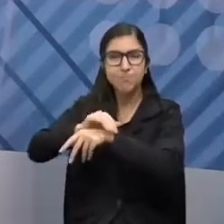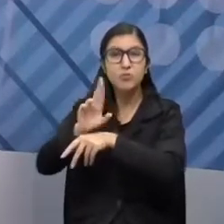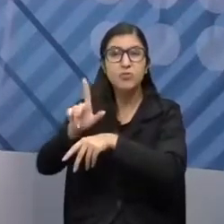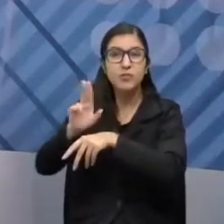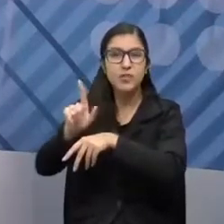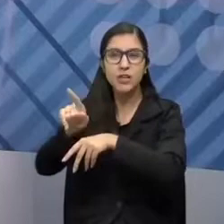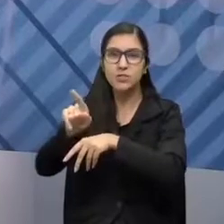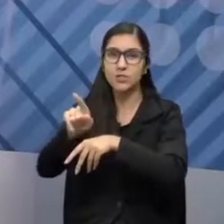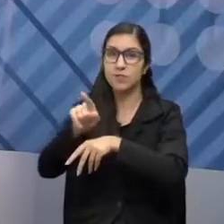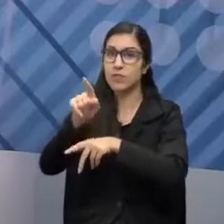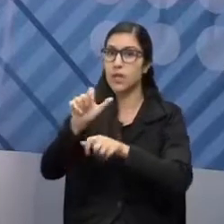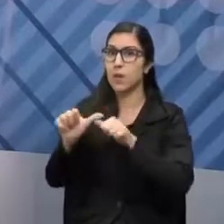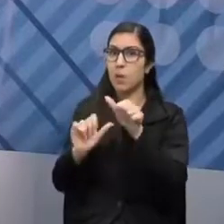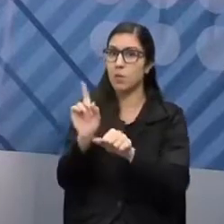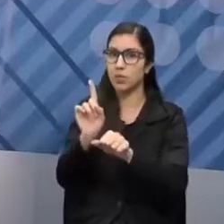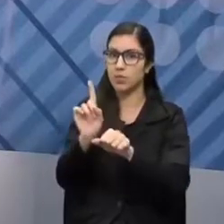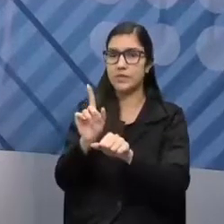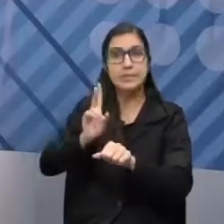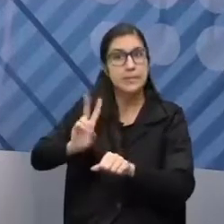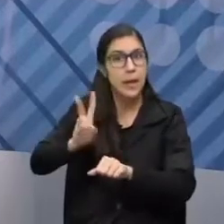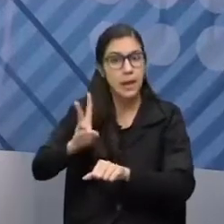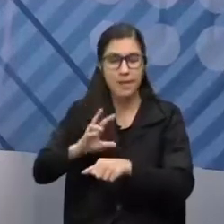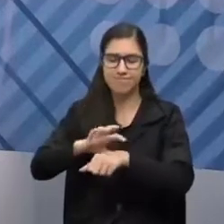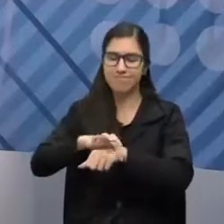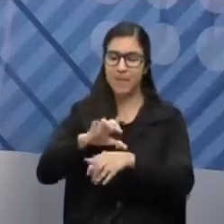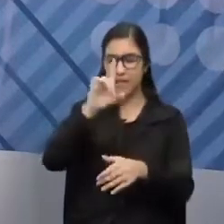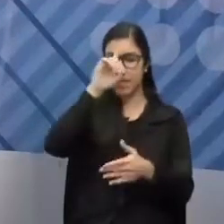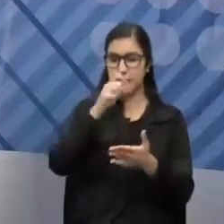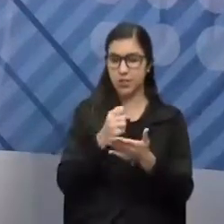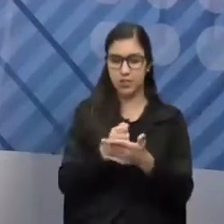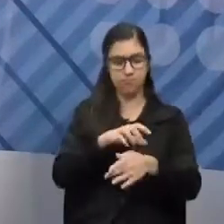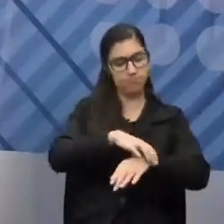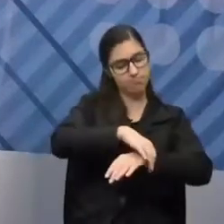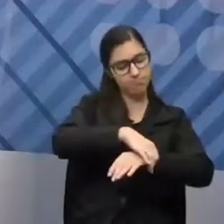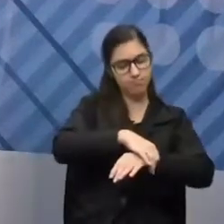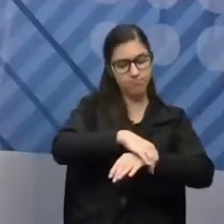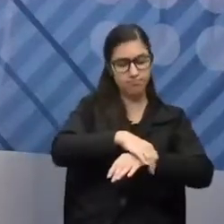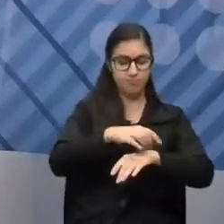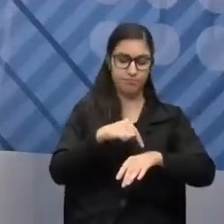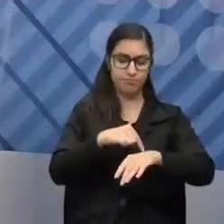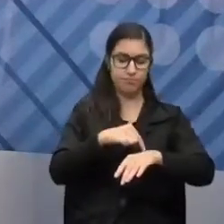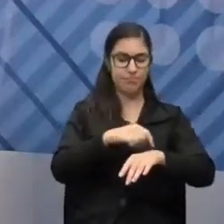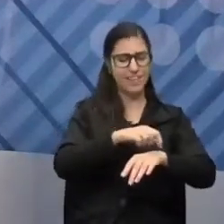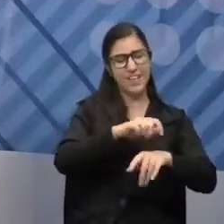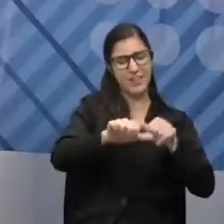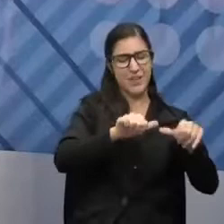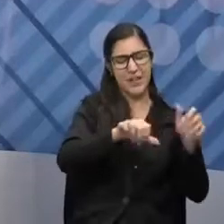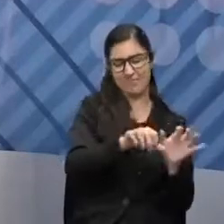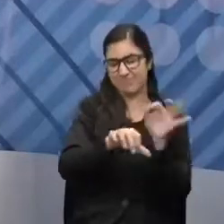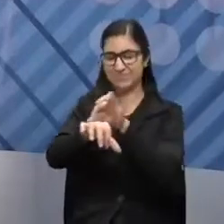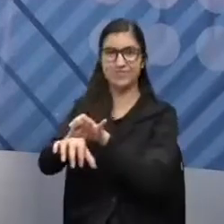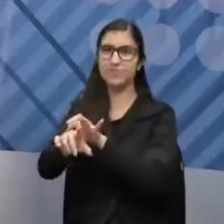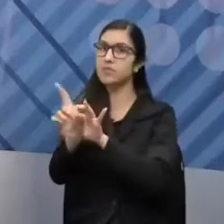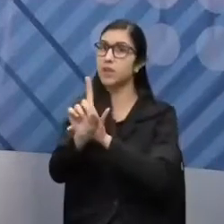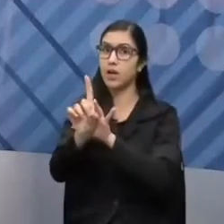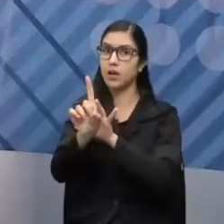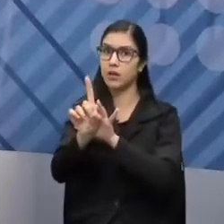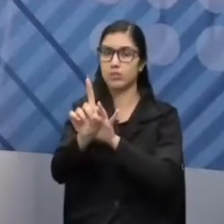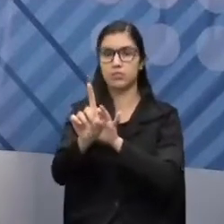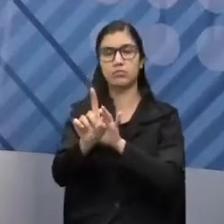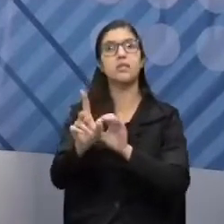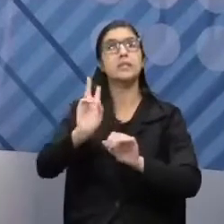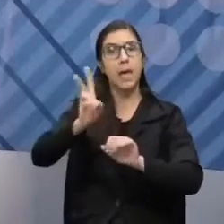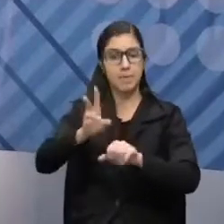e que você não mude de posição, quer dizer, se você resolver usar a sua pista no braço direito, vai ser sempre no braço direito. Ou no braço